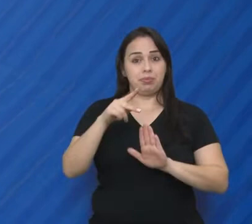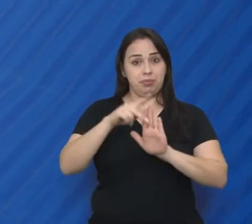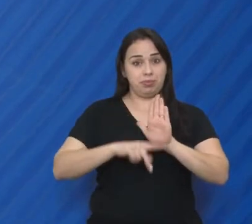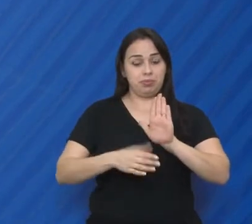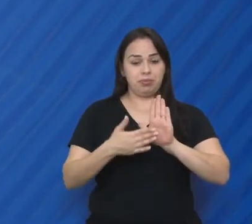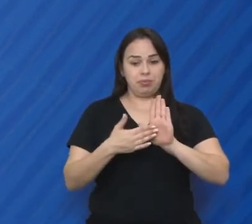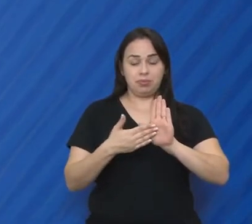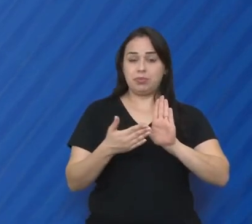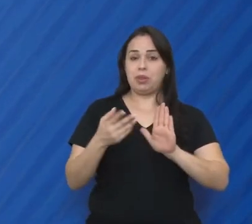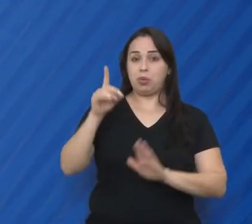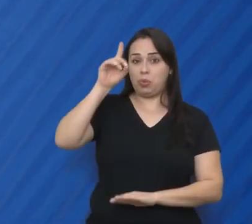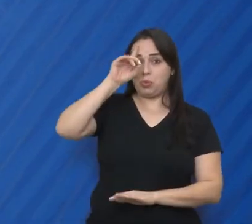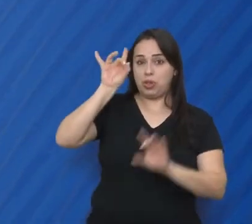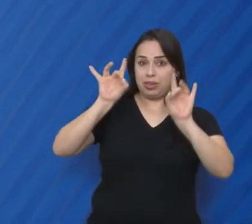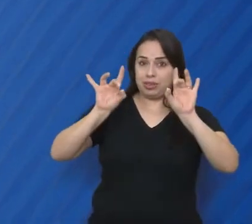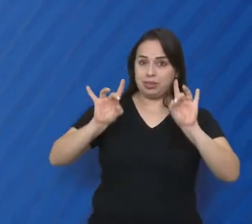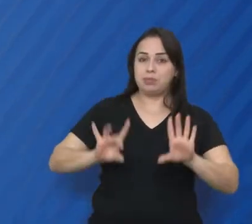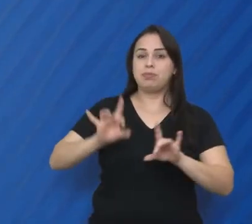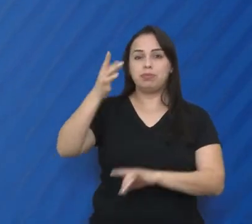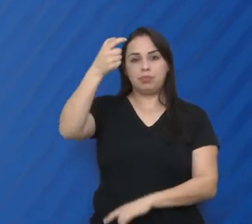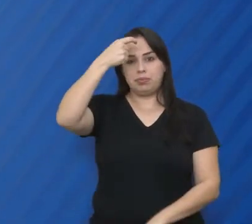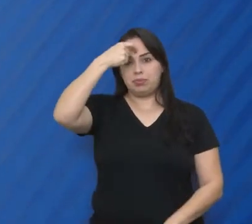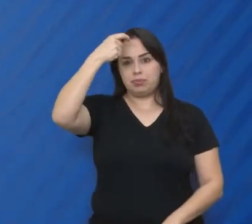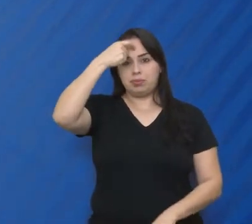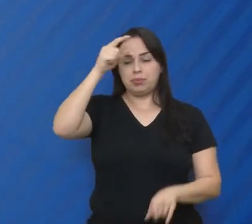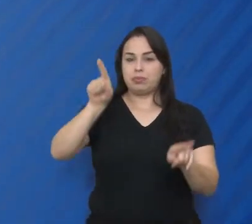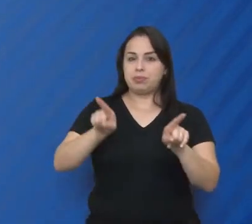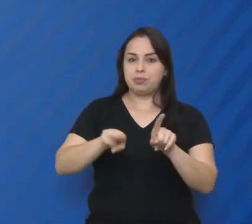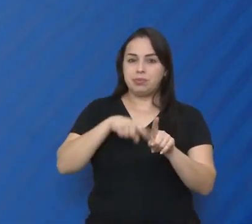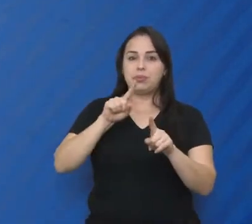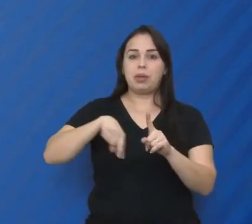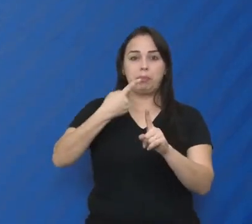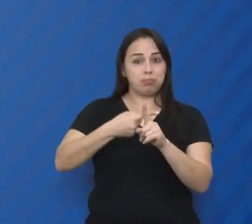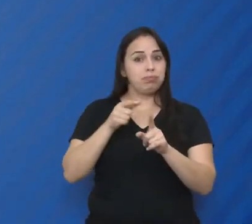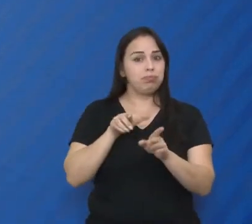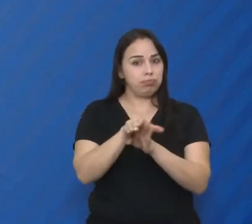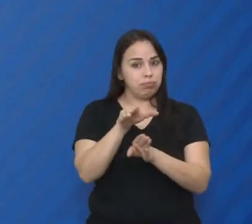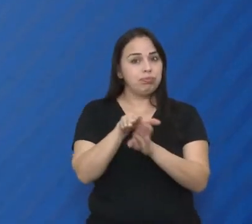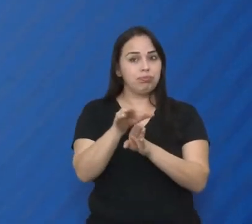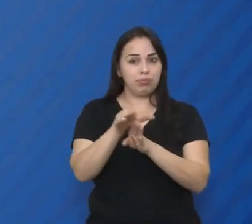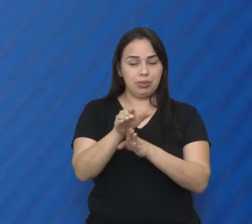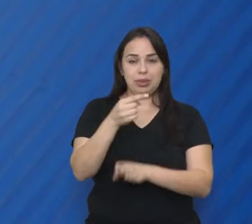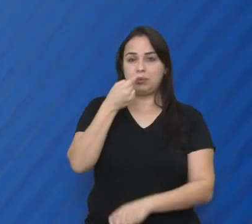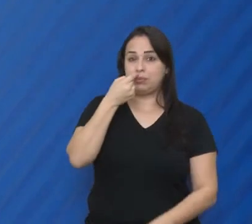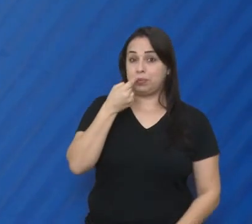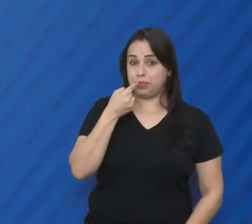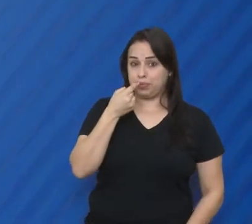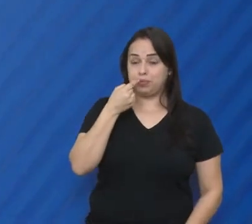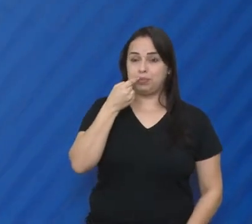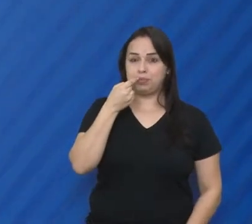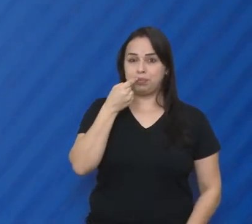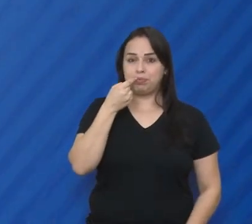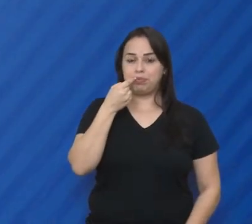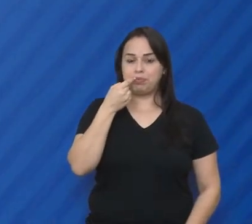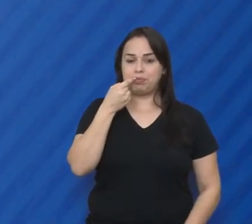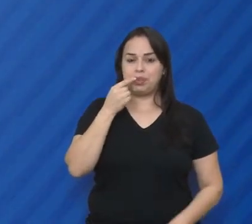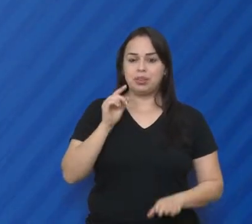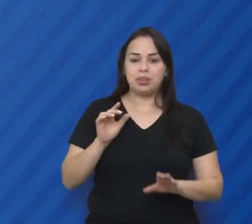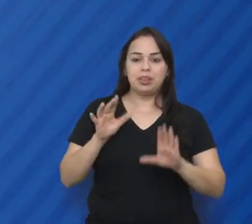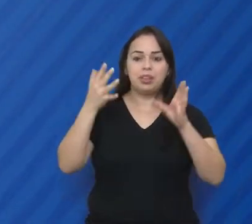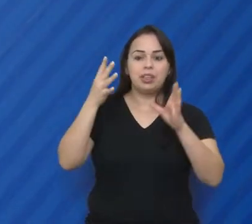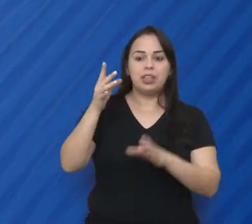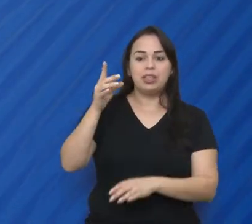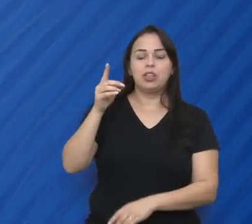projeto, o Dia Municipal de Conscientização e Orientação sobre a Fissura Palatina ou Lábio-Palatina será